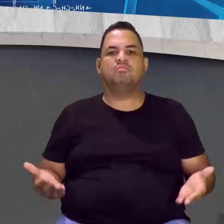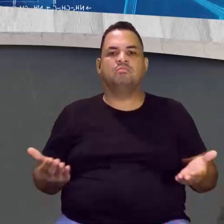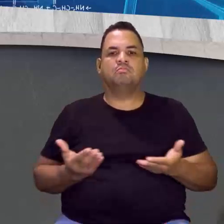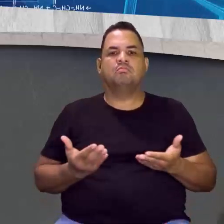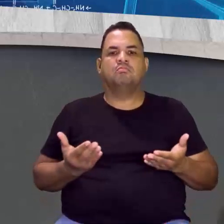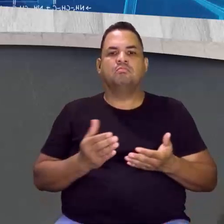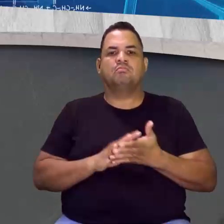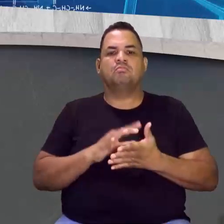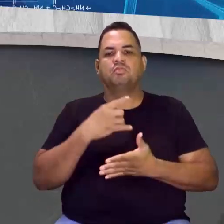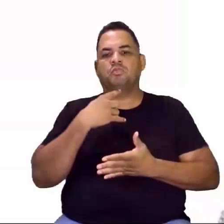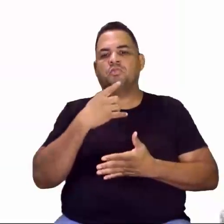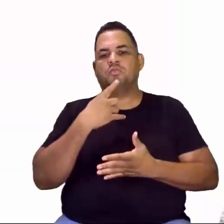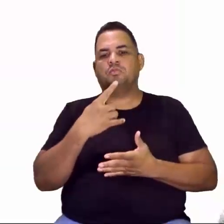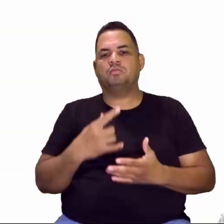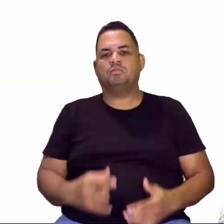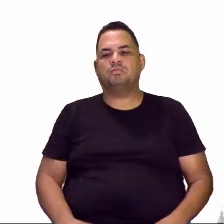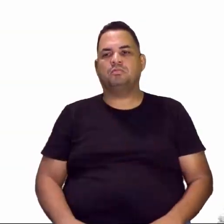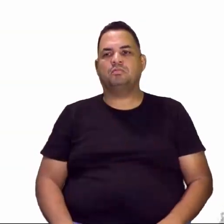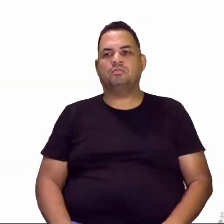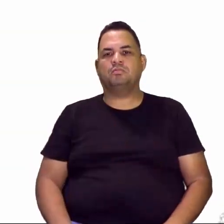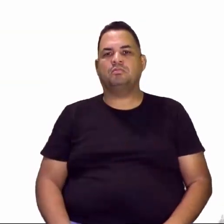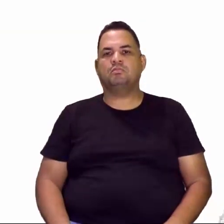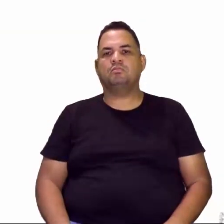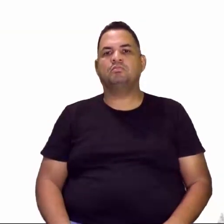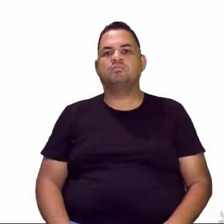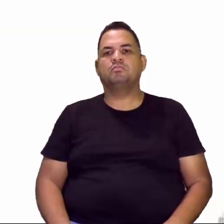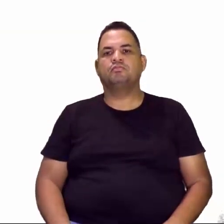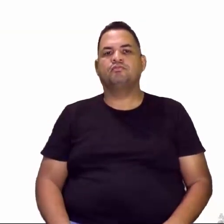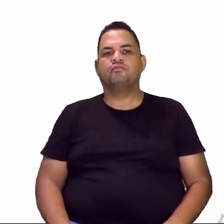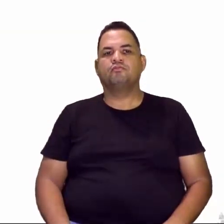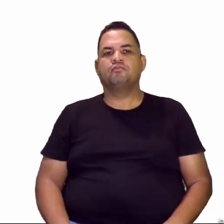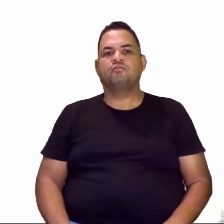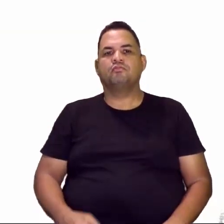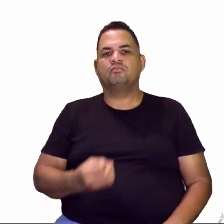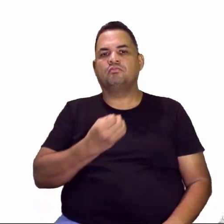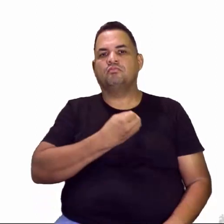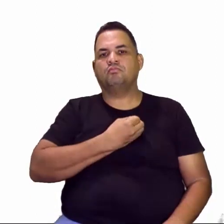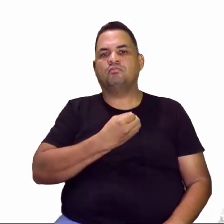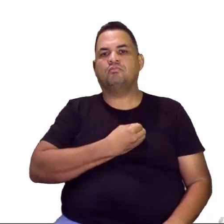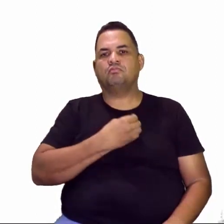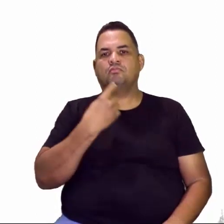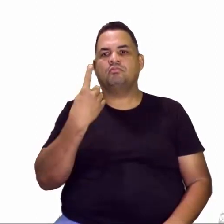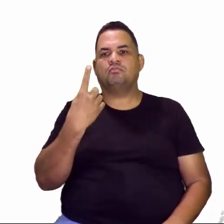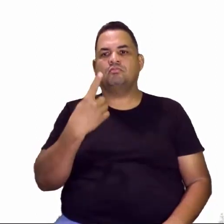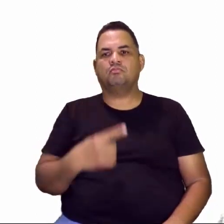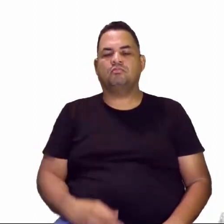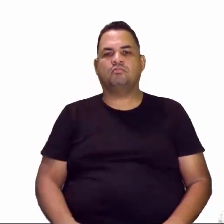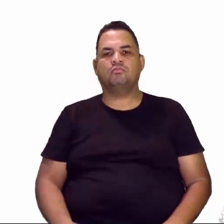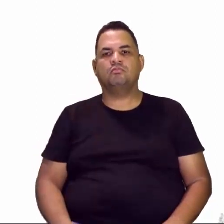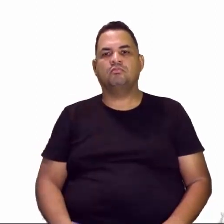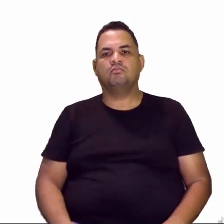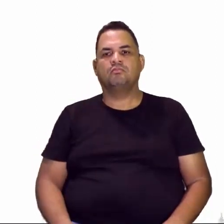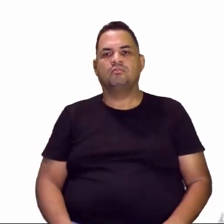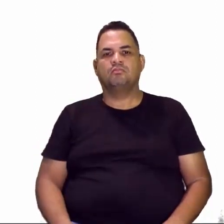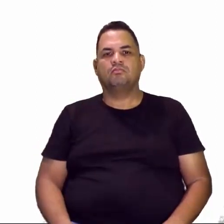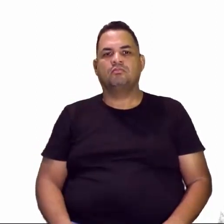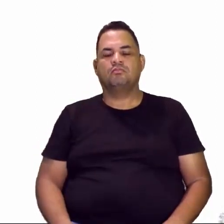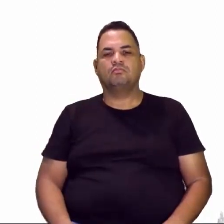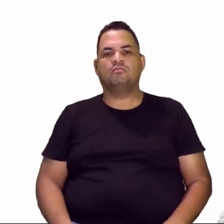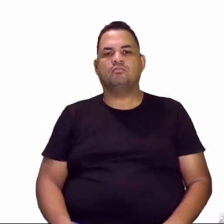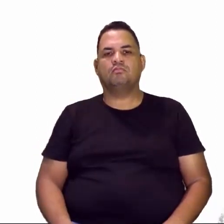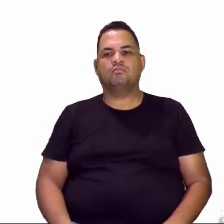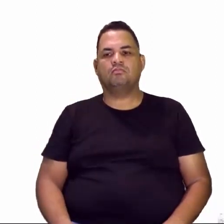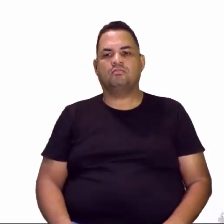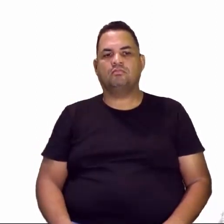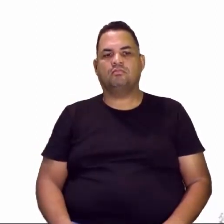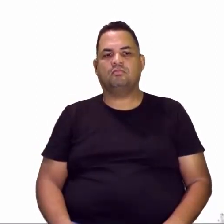nosso Tirando Dúvidas. Questão de número 1. Na questão de número 1 fala o